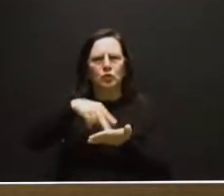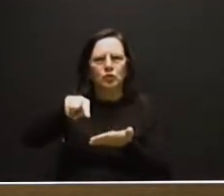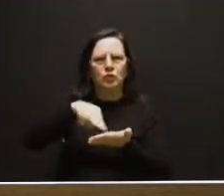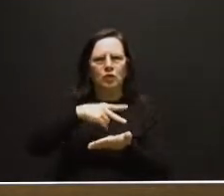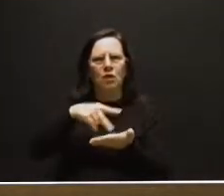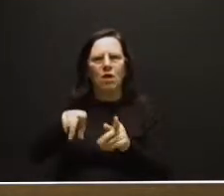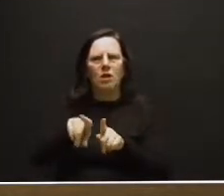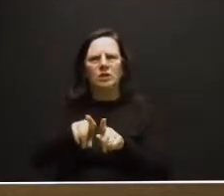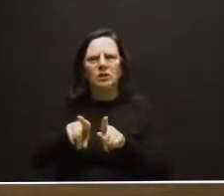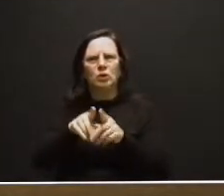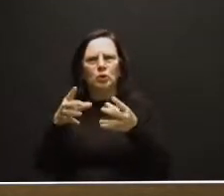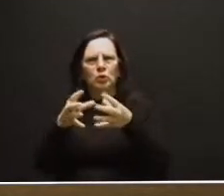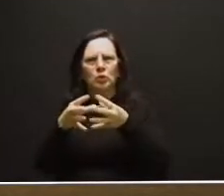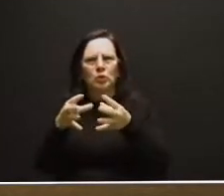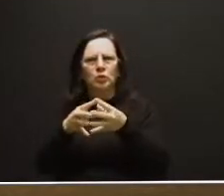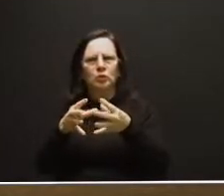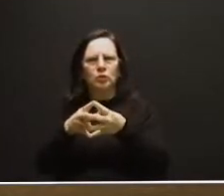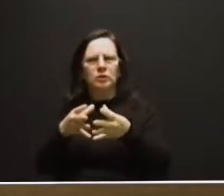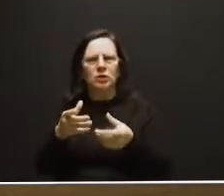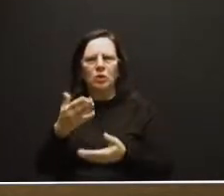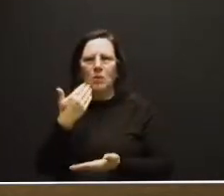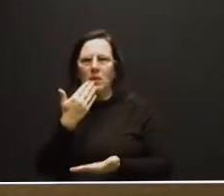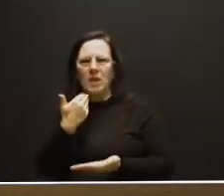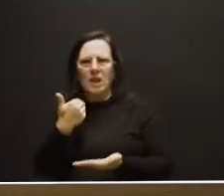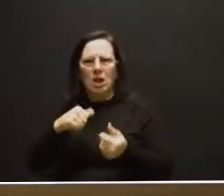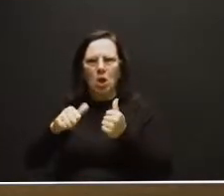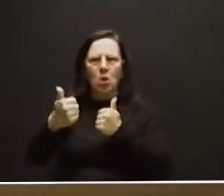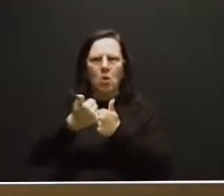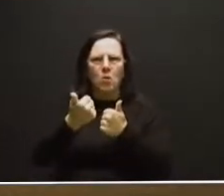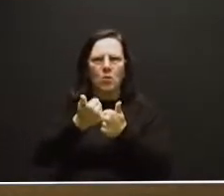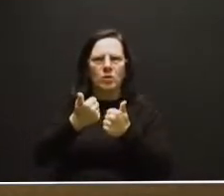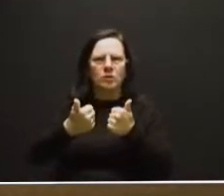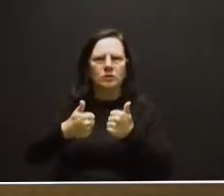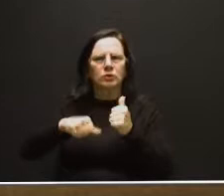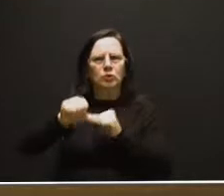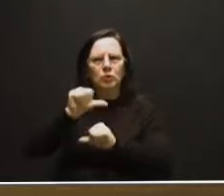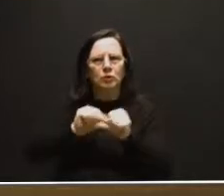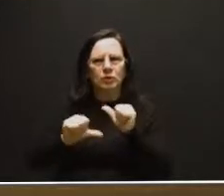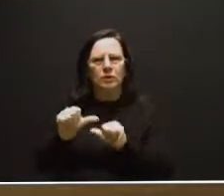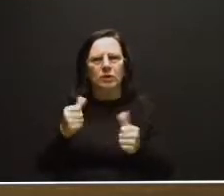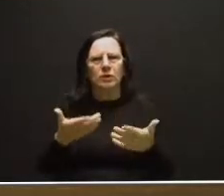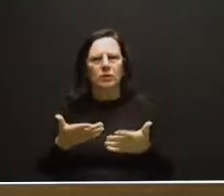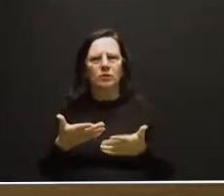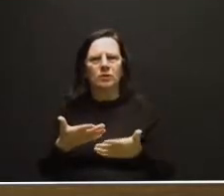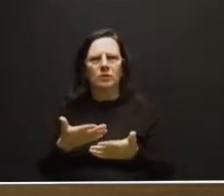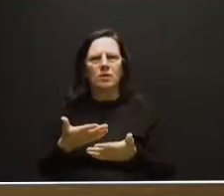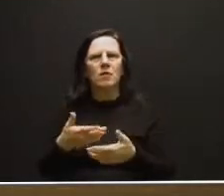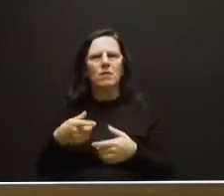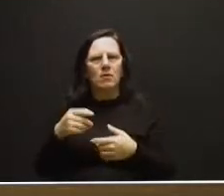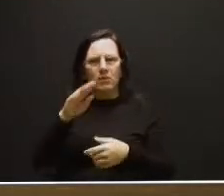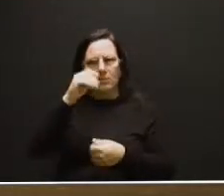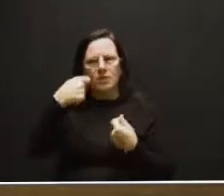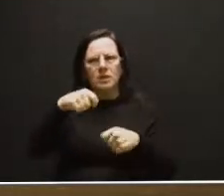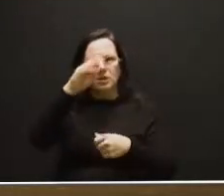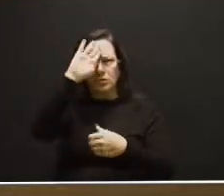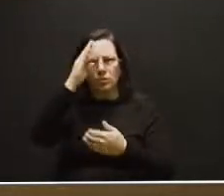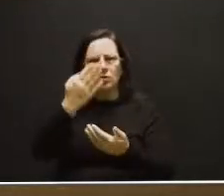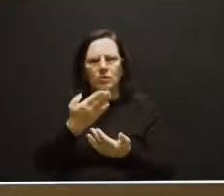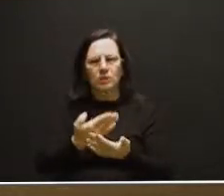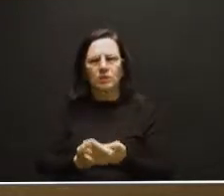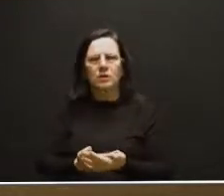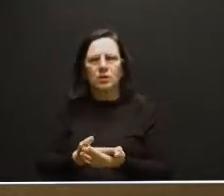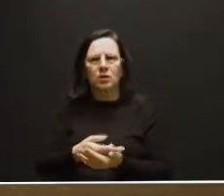confusão na merenda aumentando de oito para 12 sem critério nenhum então acredito que está na hora do adeus mário nosso prefeito municipal